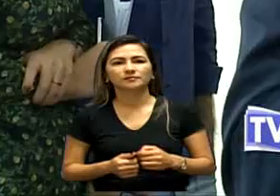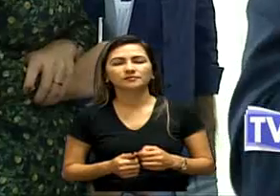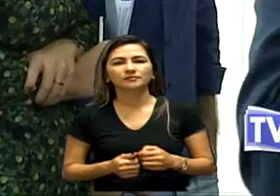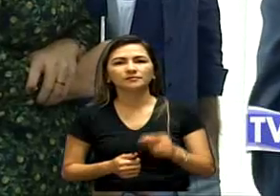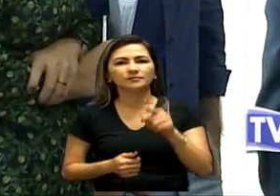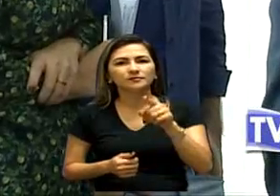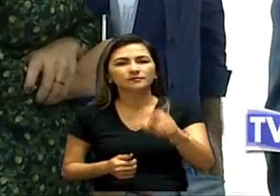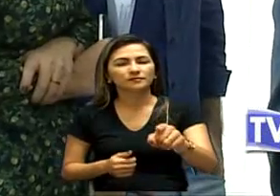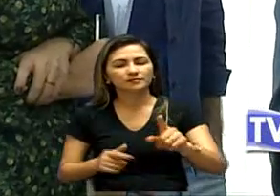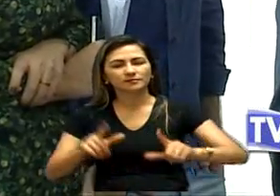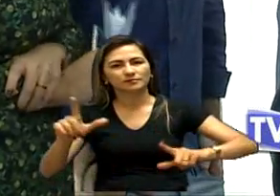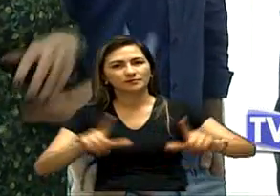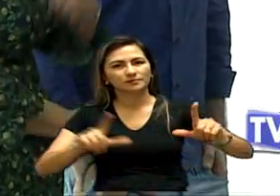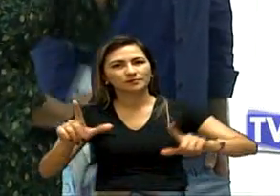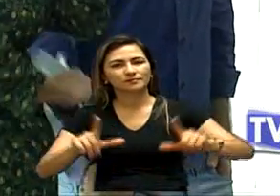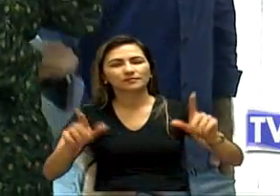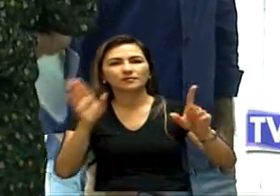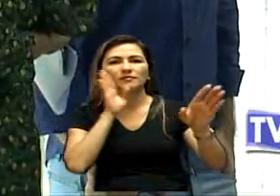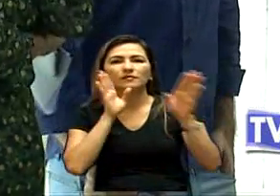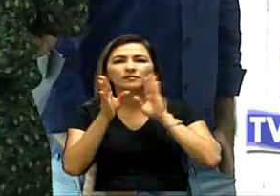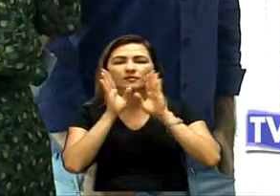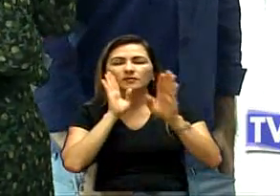TV Legislativa, pelo Facebook